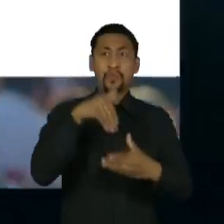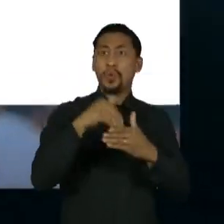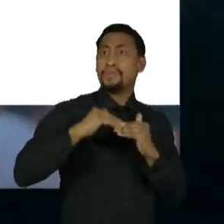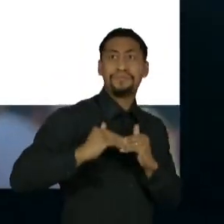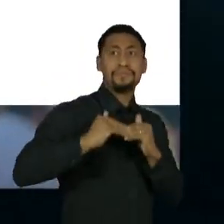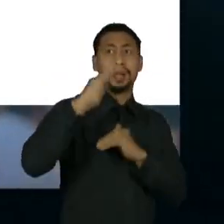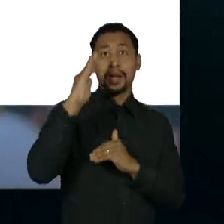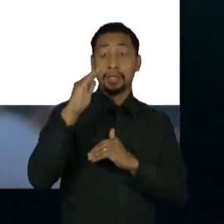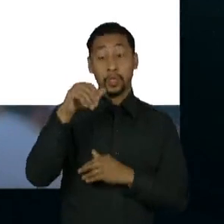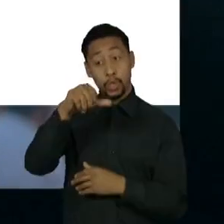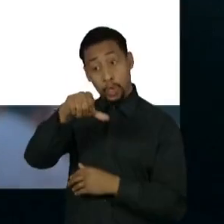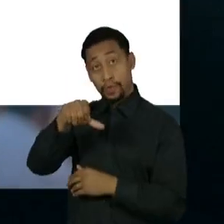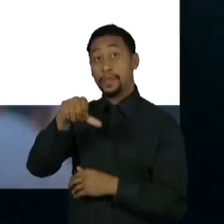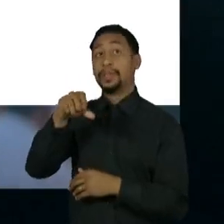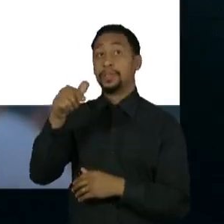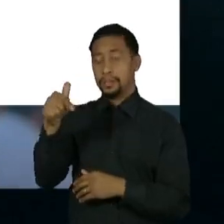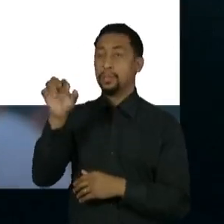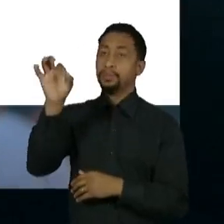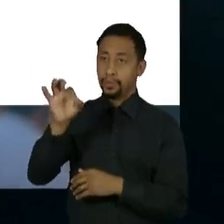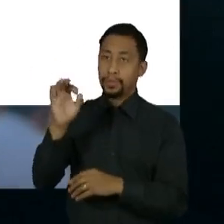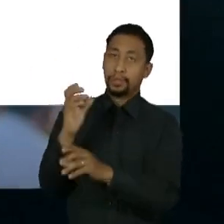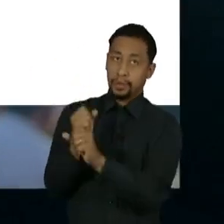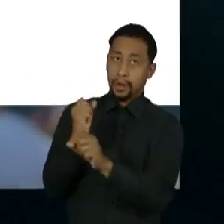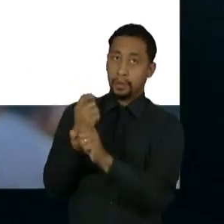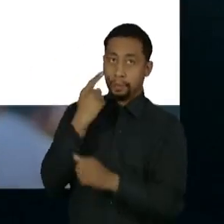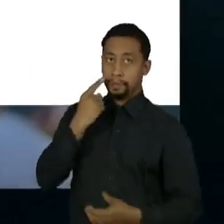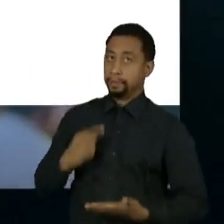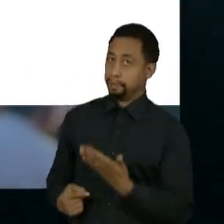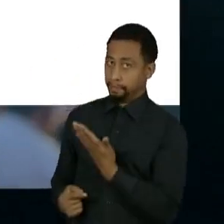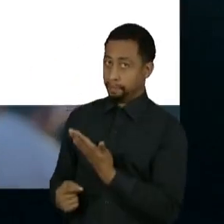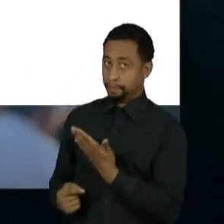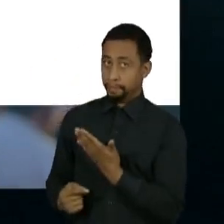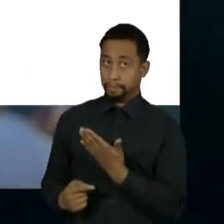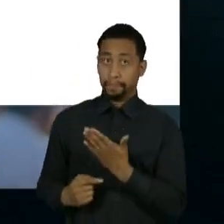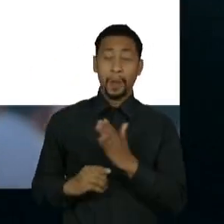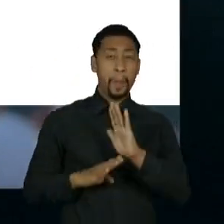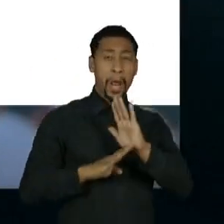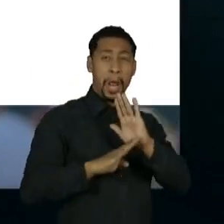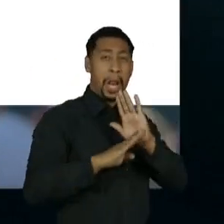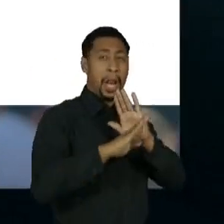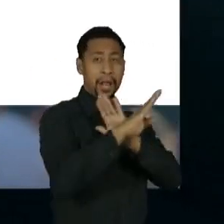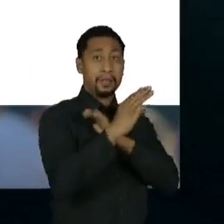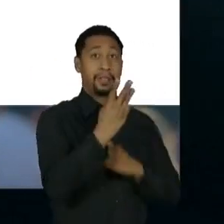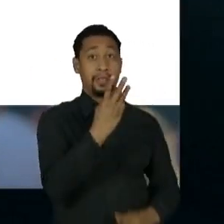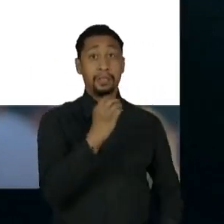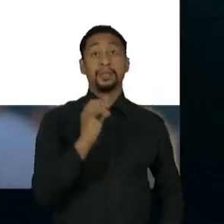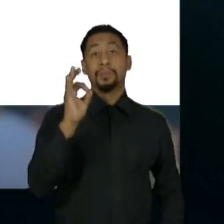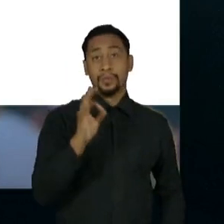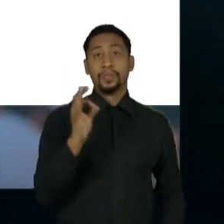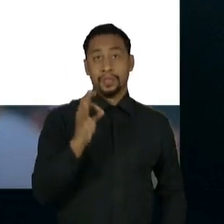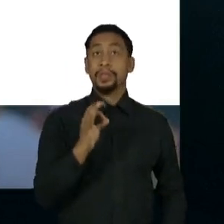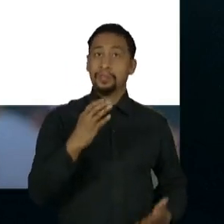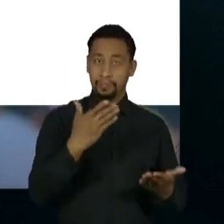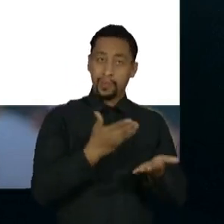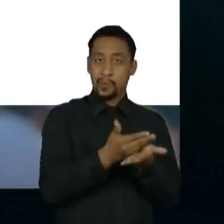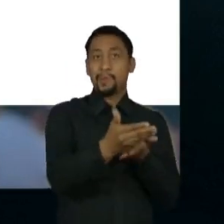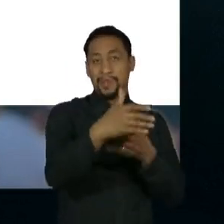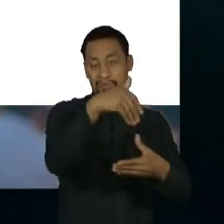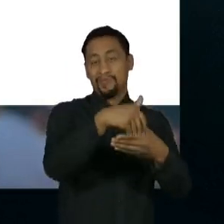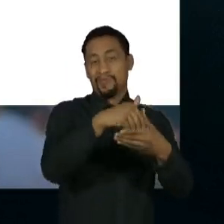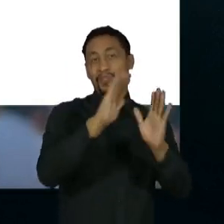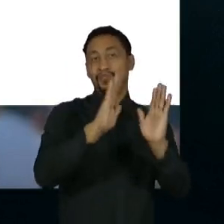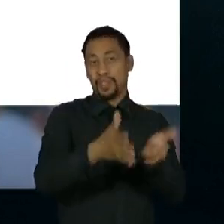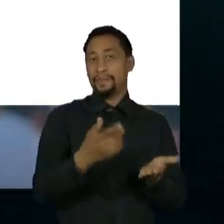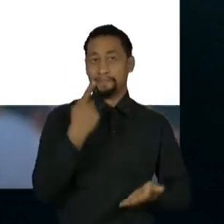de 97% dos votos apurados, Javier Milei ficou com 30% dos votos nas primárias. A